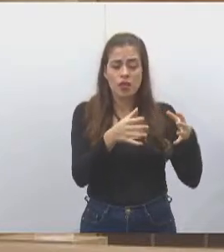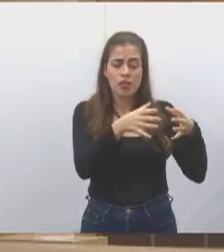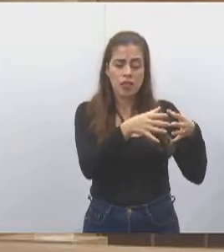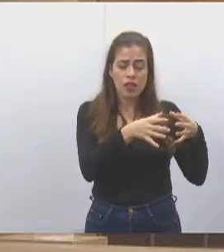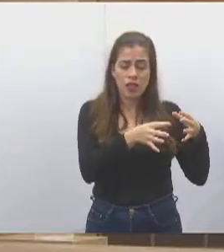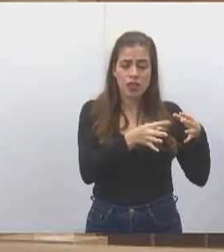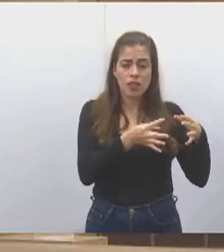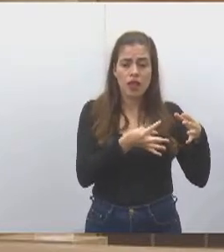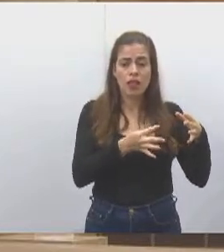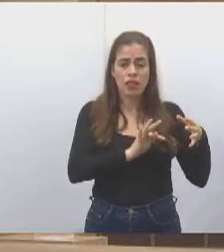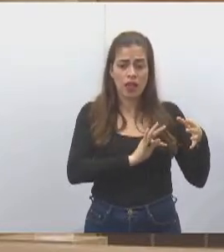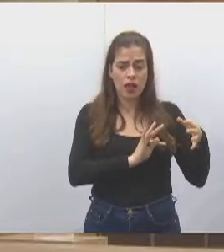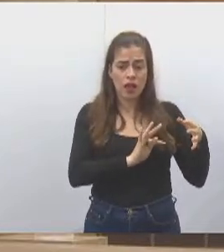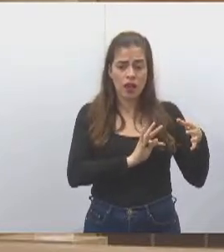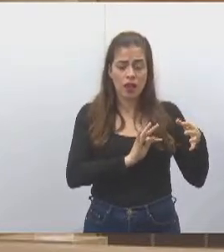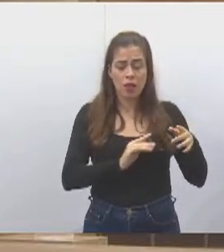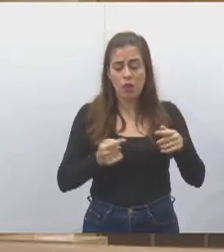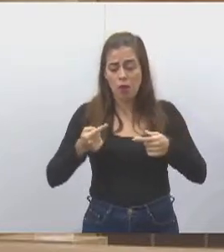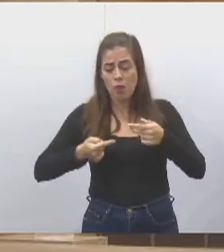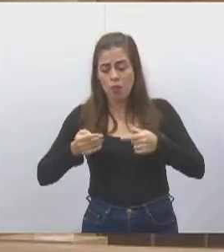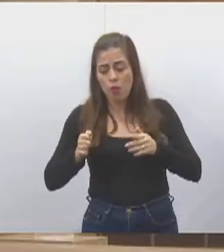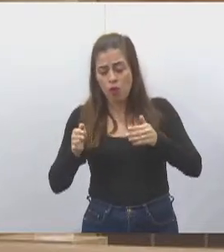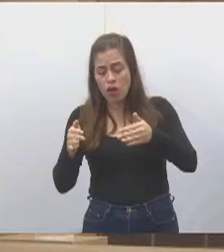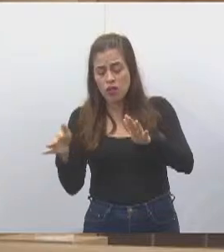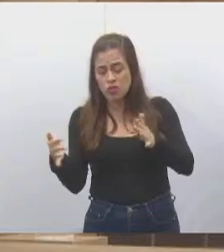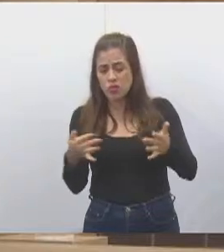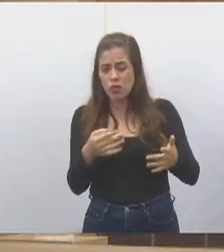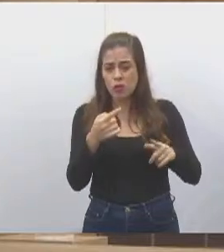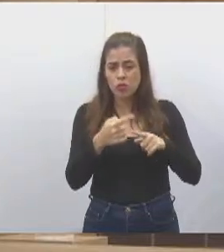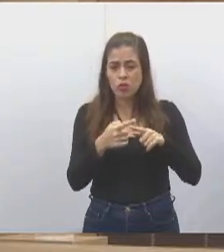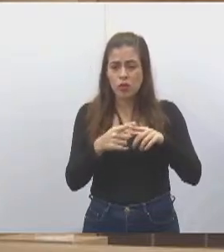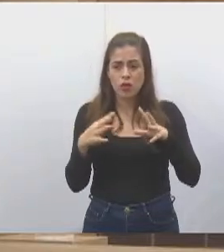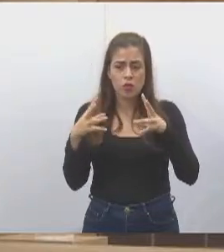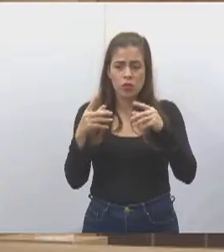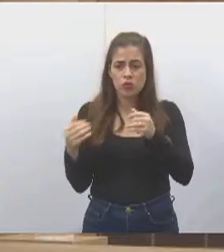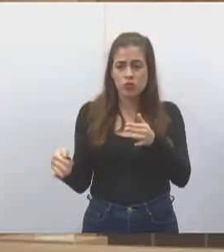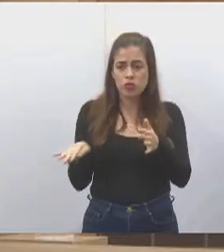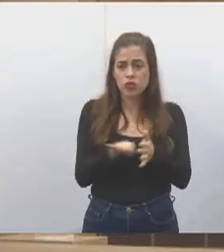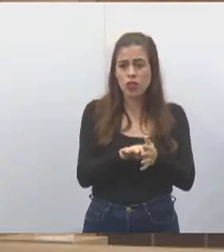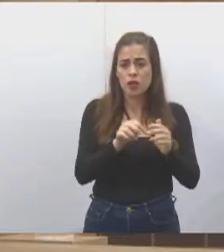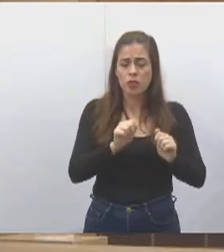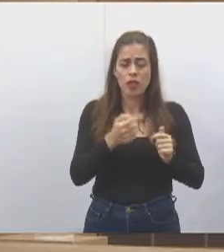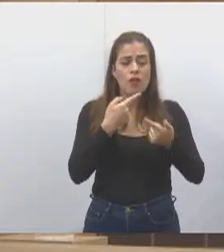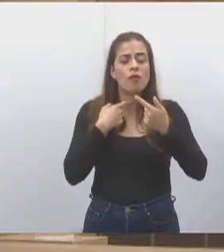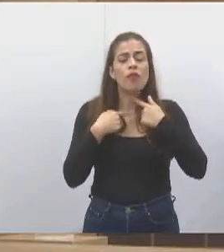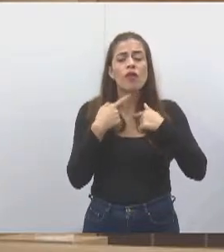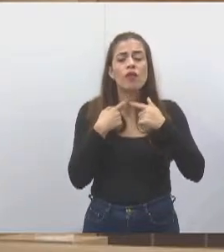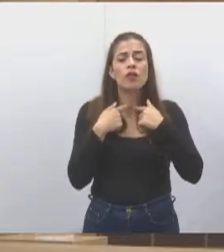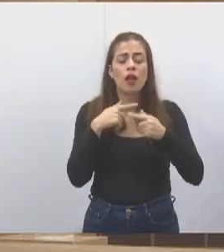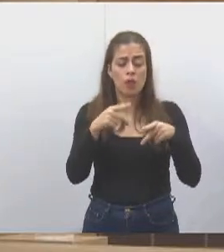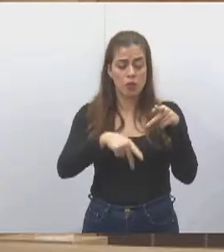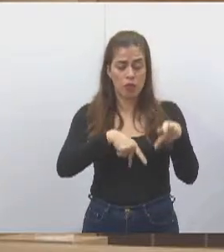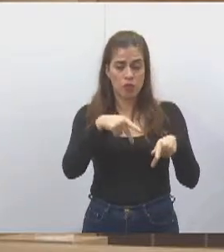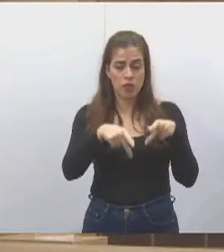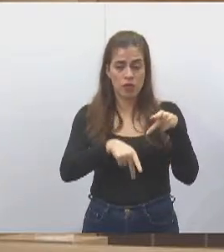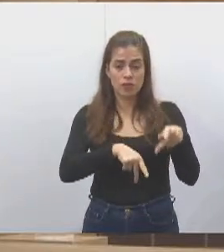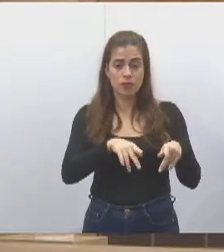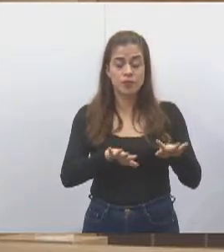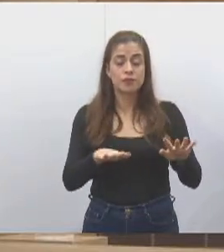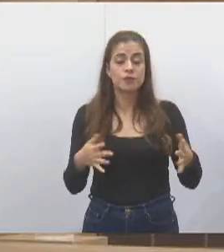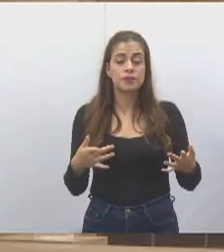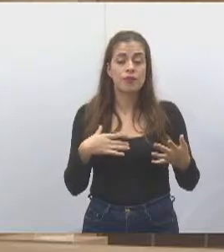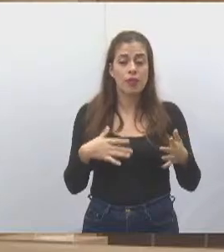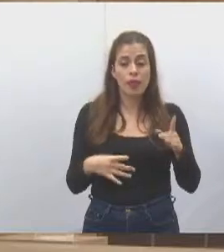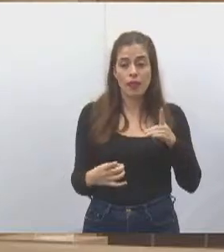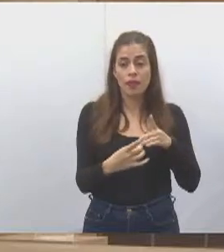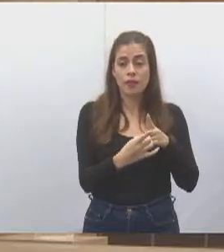com viés político, porque tudo que chega, ele tem que ser transformado na vontade da população. Então, ele